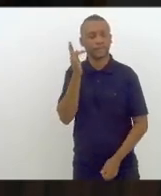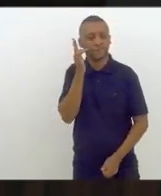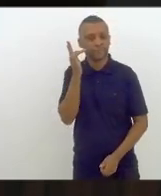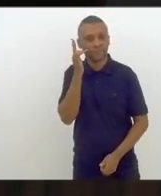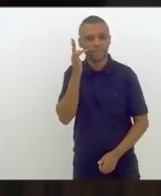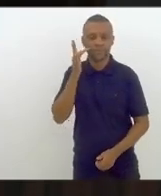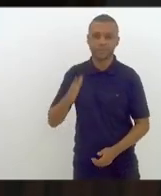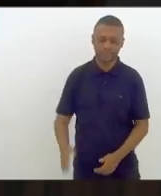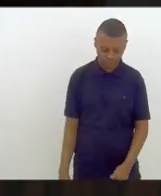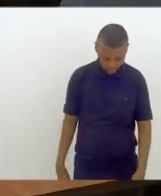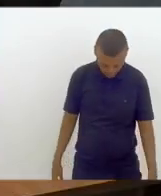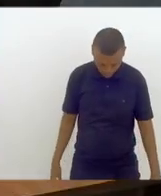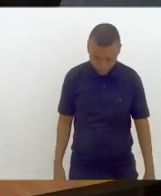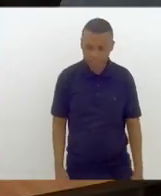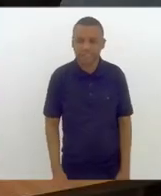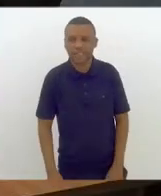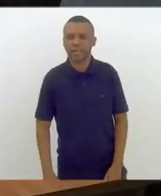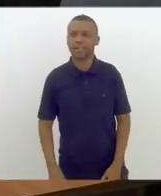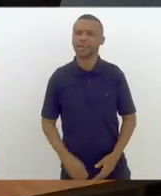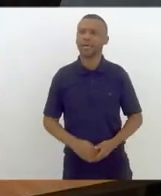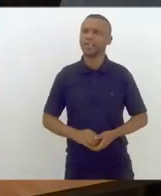Serafini.